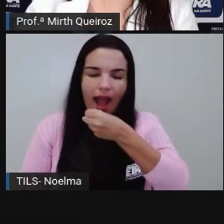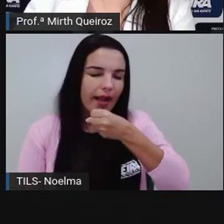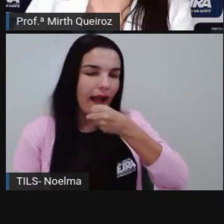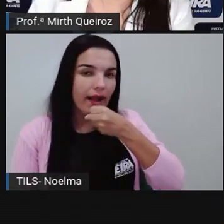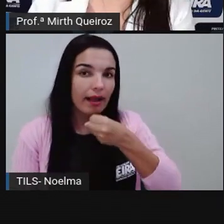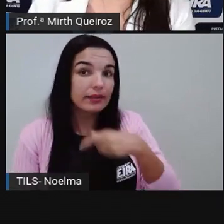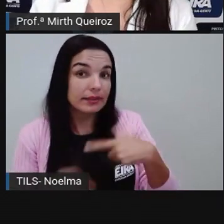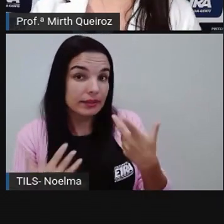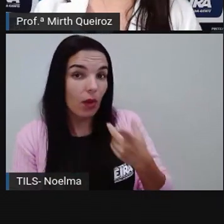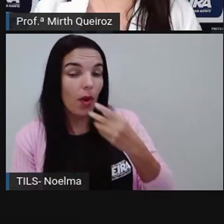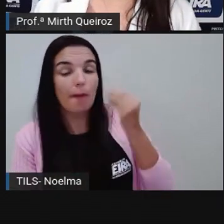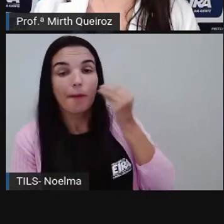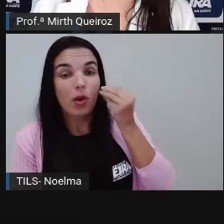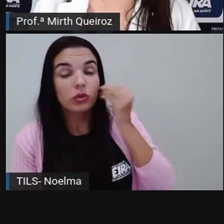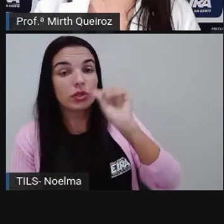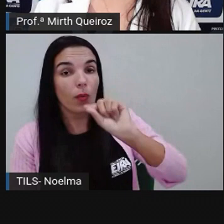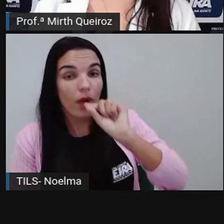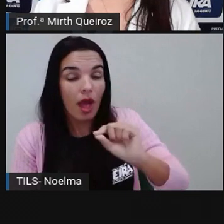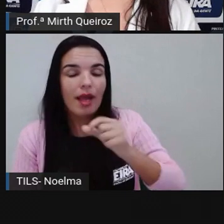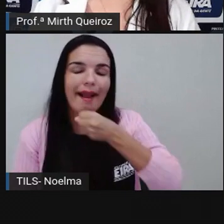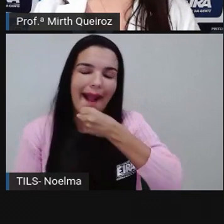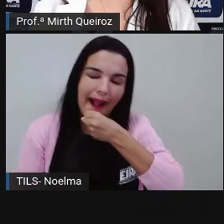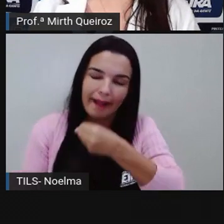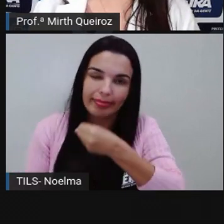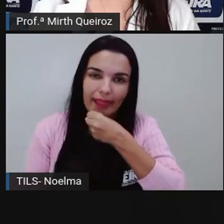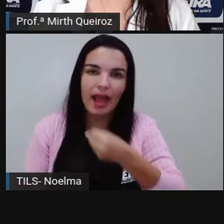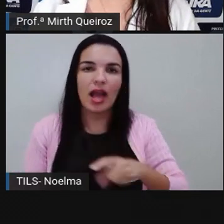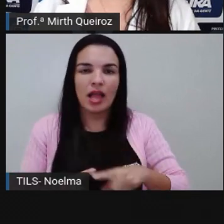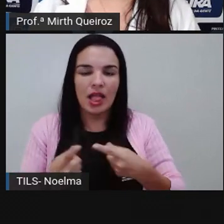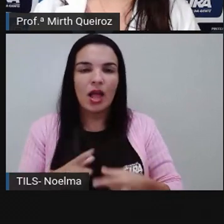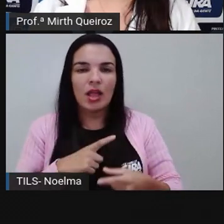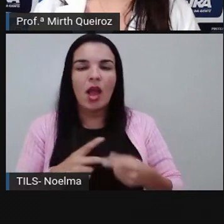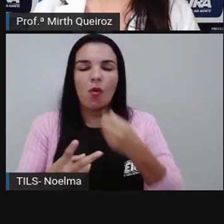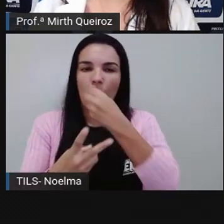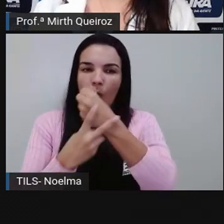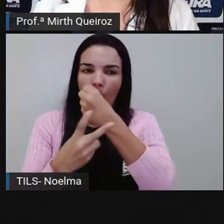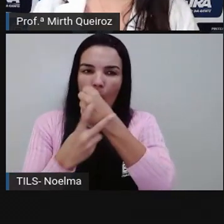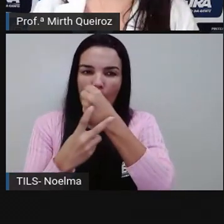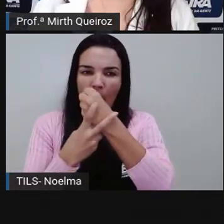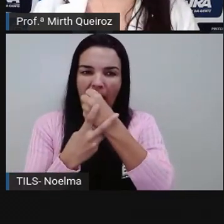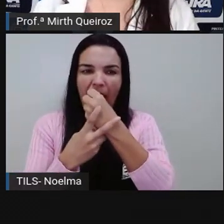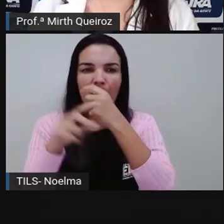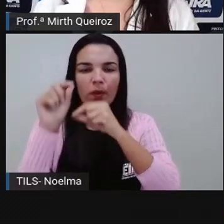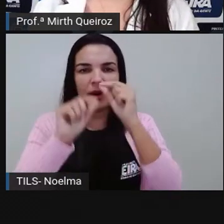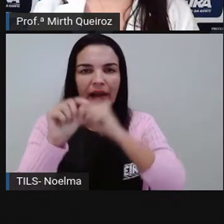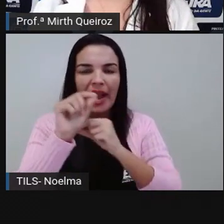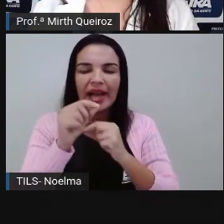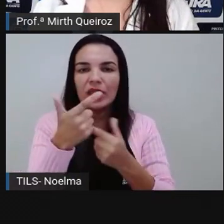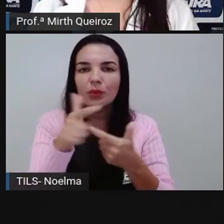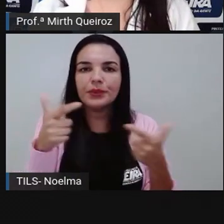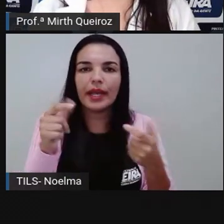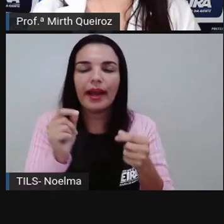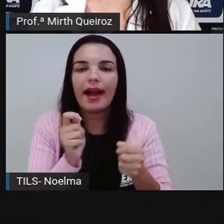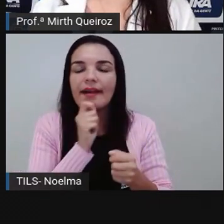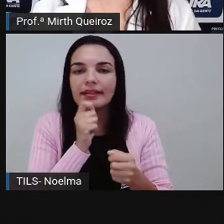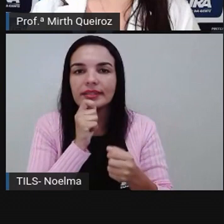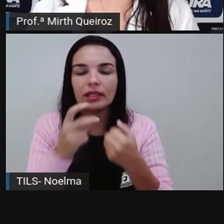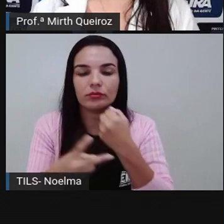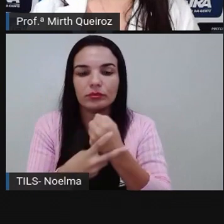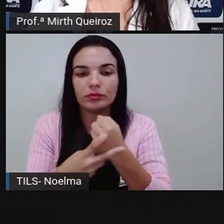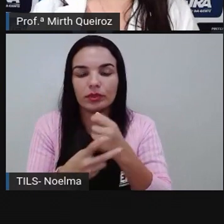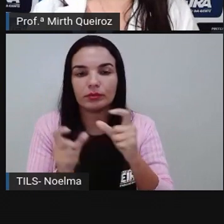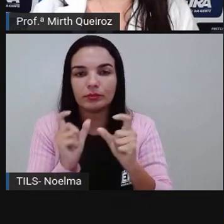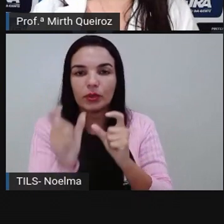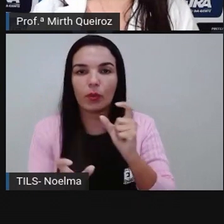ação cantar, certo? E aí você vai ter esse verbo no infinitivo, ele sem ser conjugado. Tendo